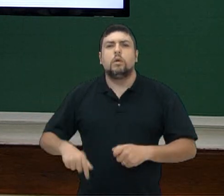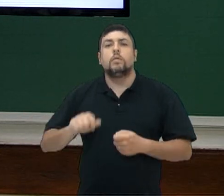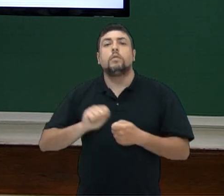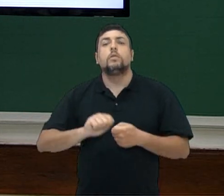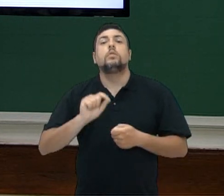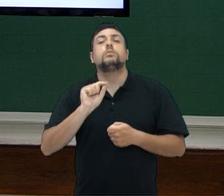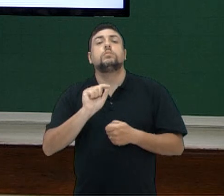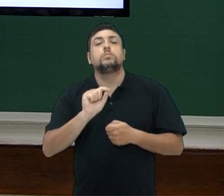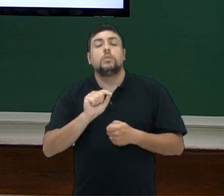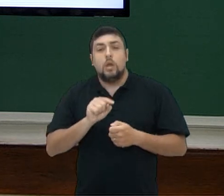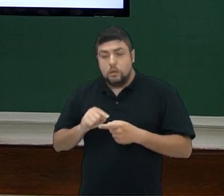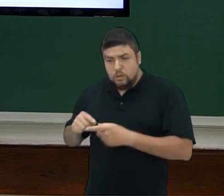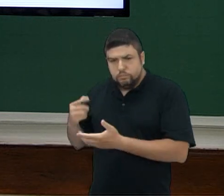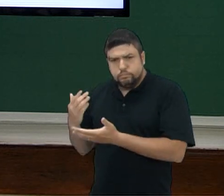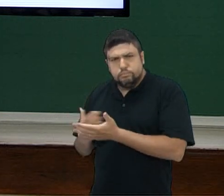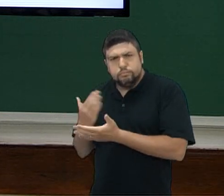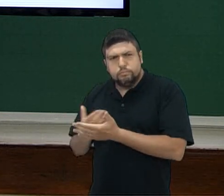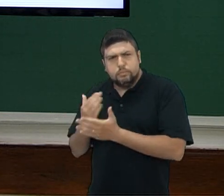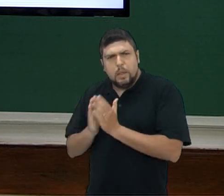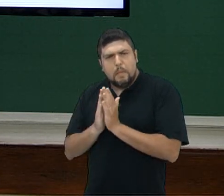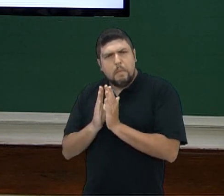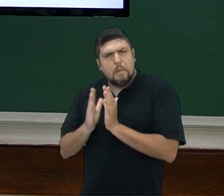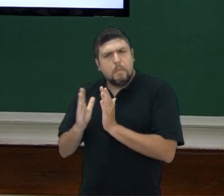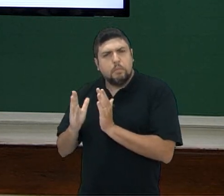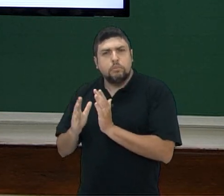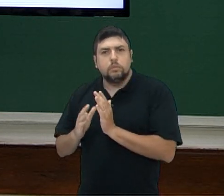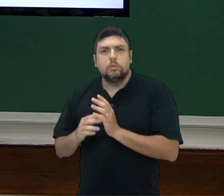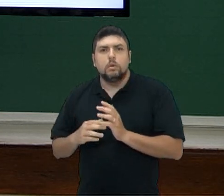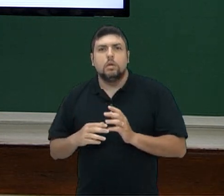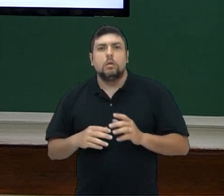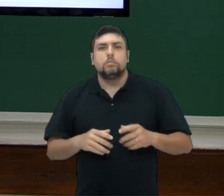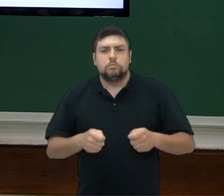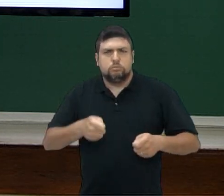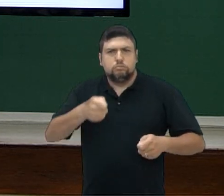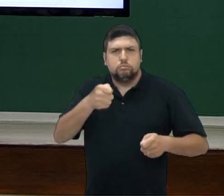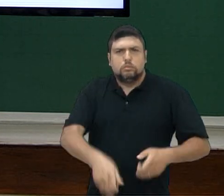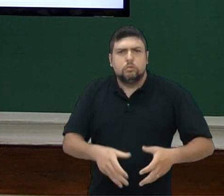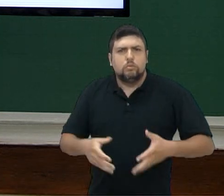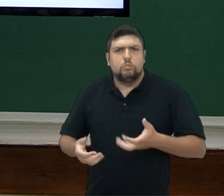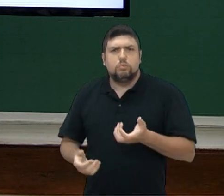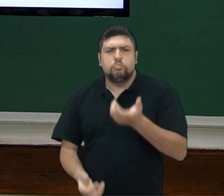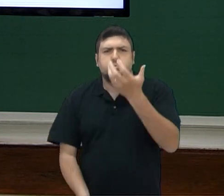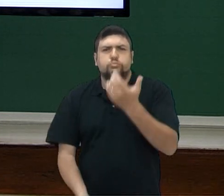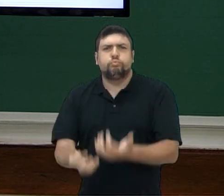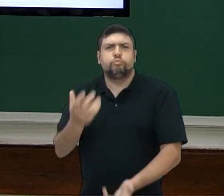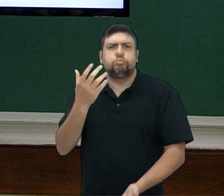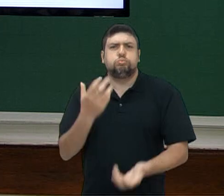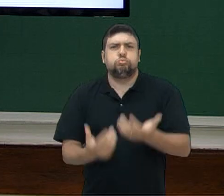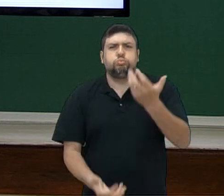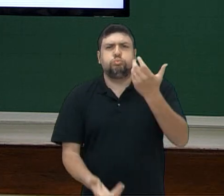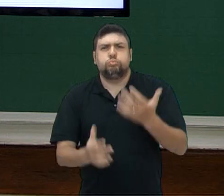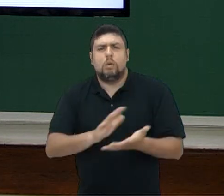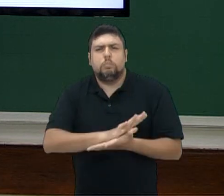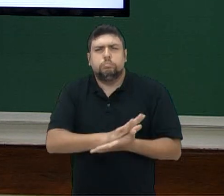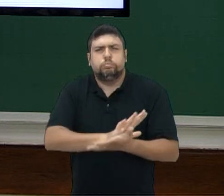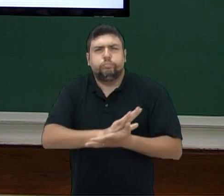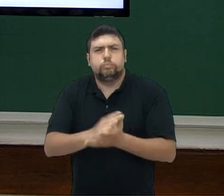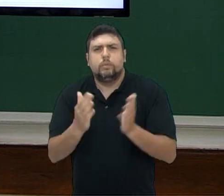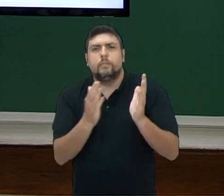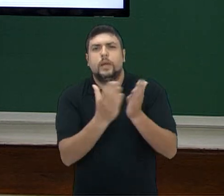da história. Então, muitos dos trabalhos de Mo-Tse acabaram se perdendo nesse primeiro grande incêndio de livros,